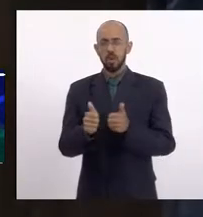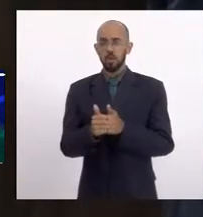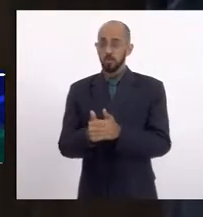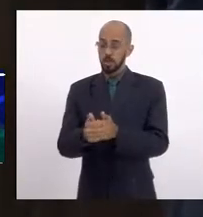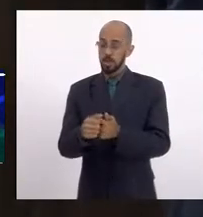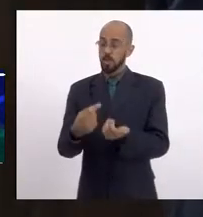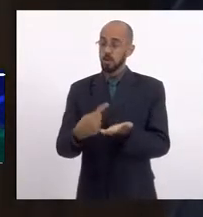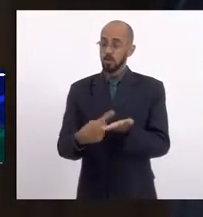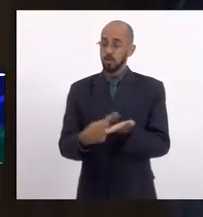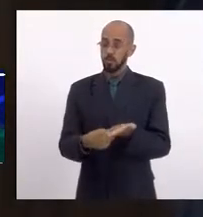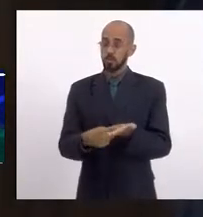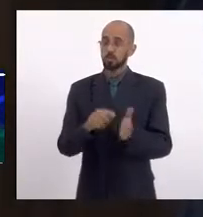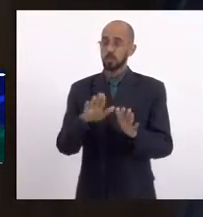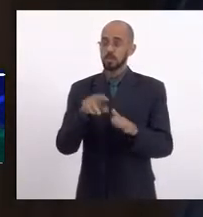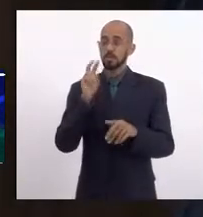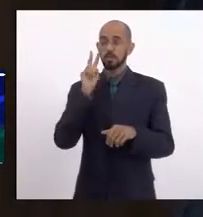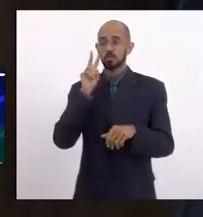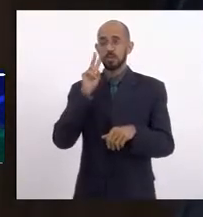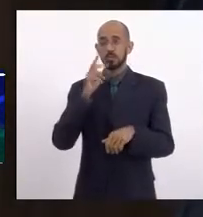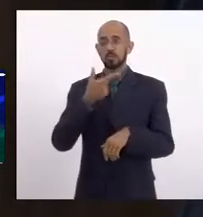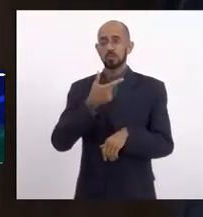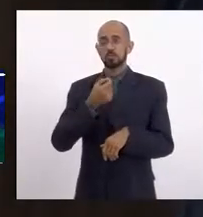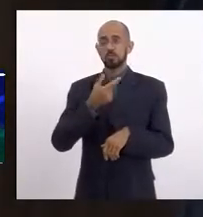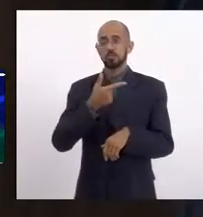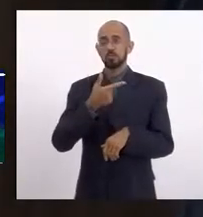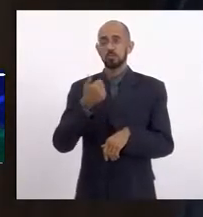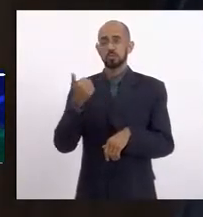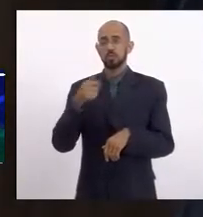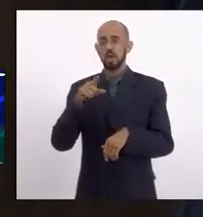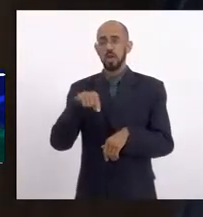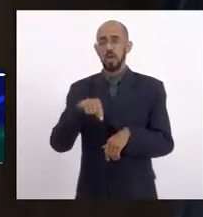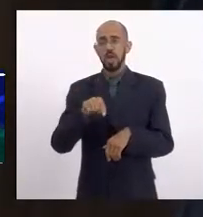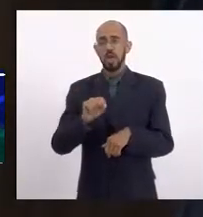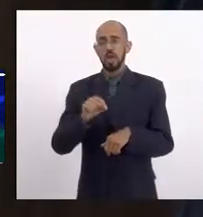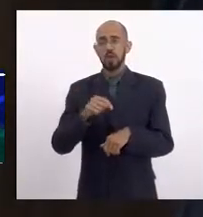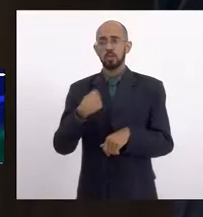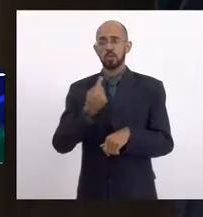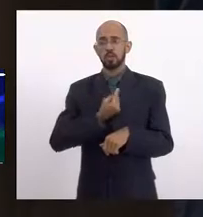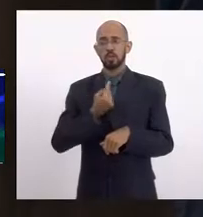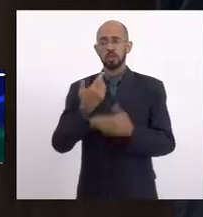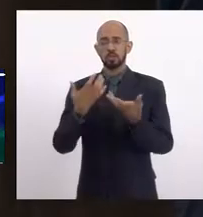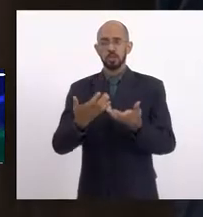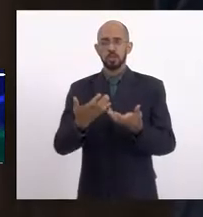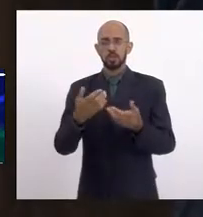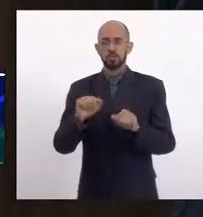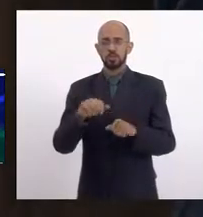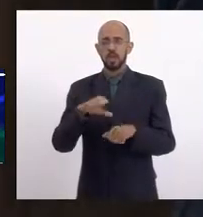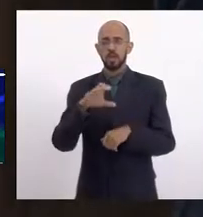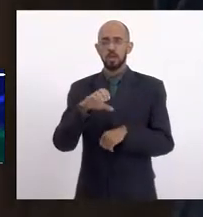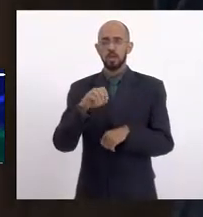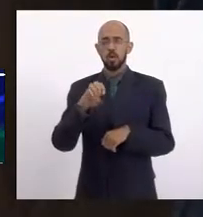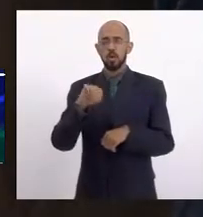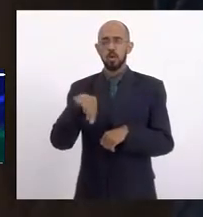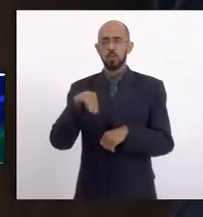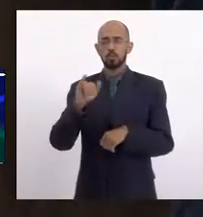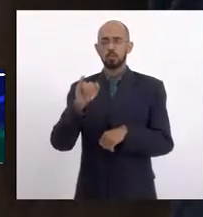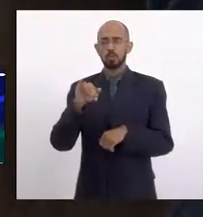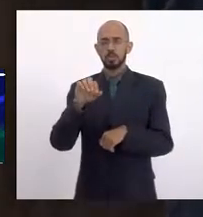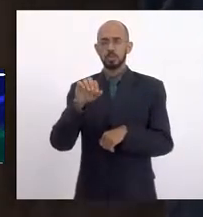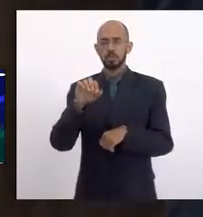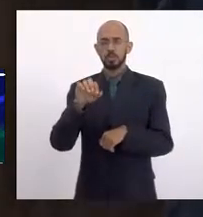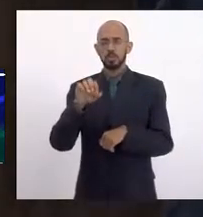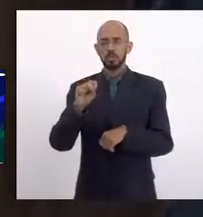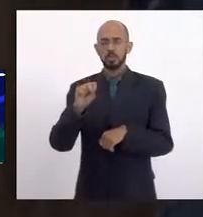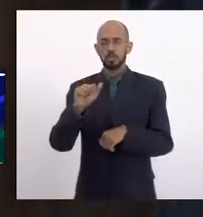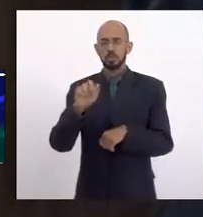Lembrando que o ano-base 2021 foi o ano que nós defendemos inclusive na começar e o Deputado Luiz Paulo como representante da